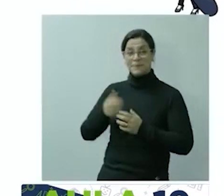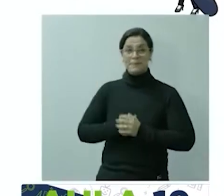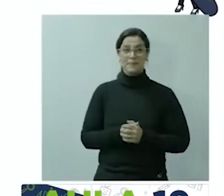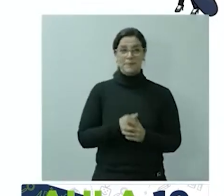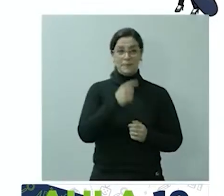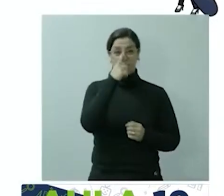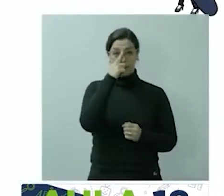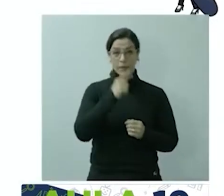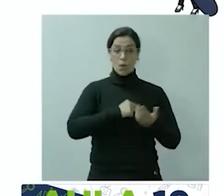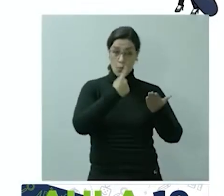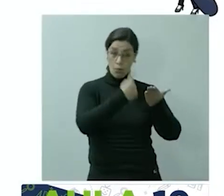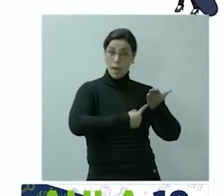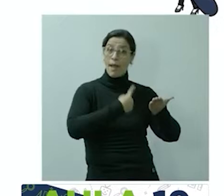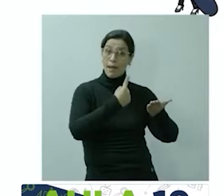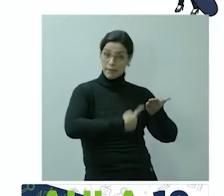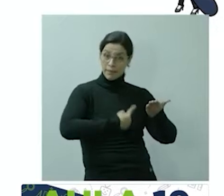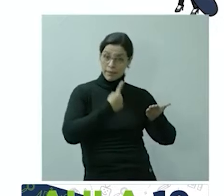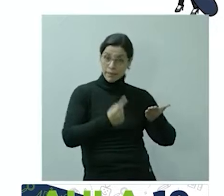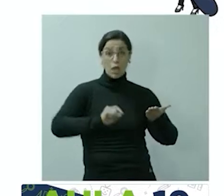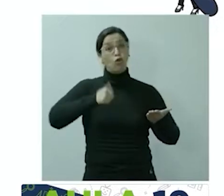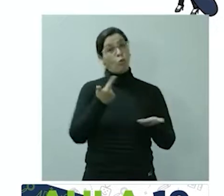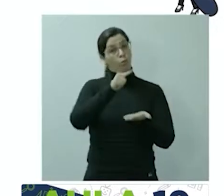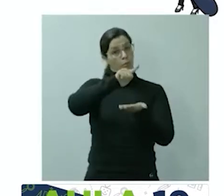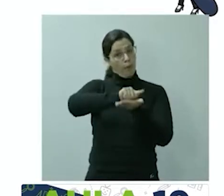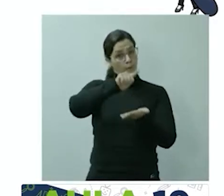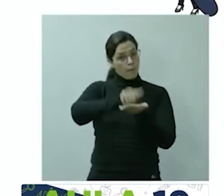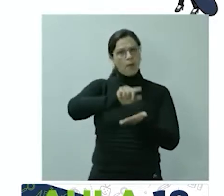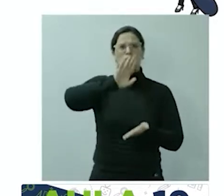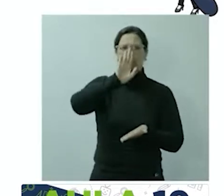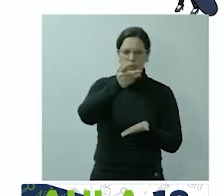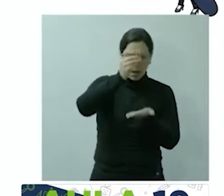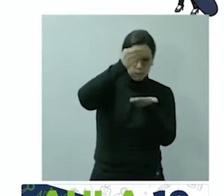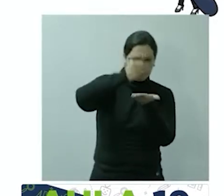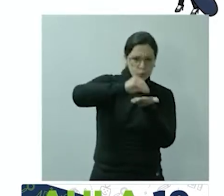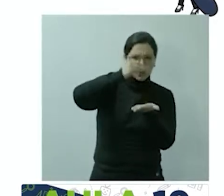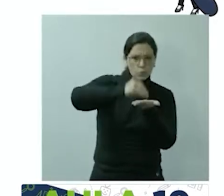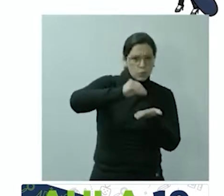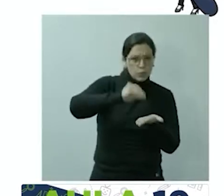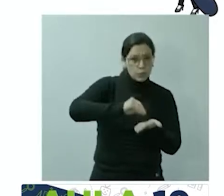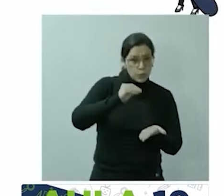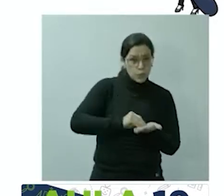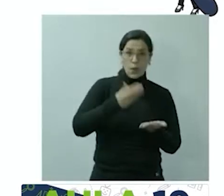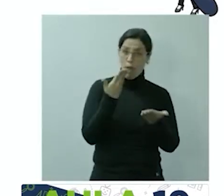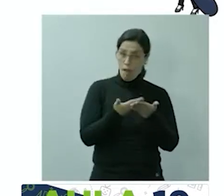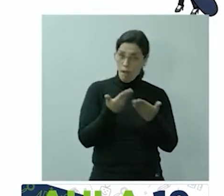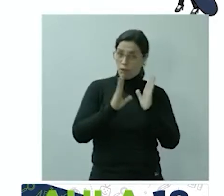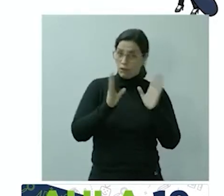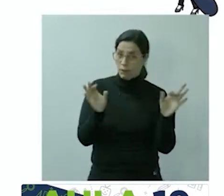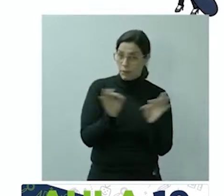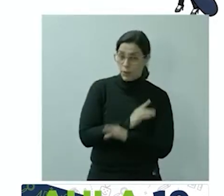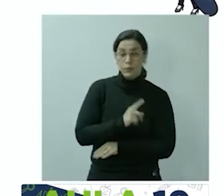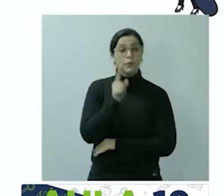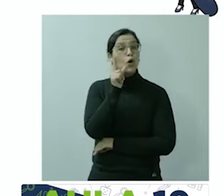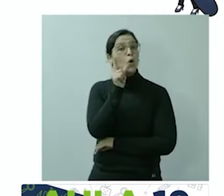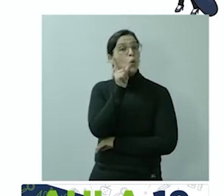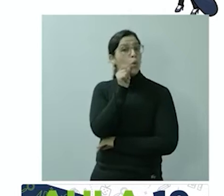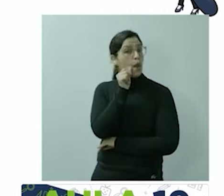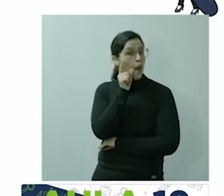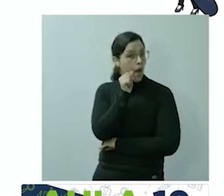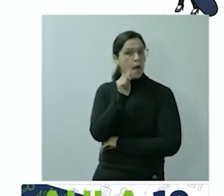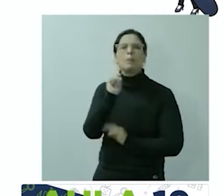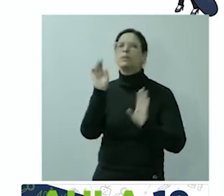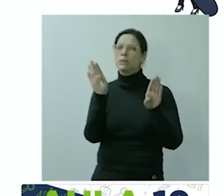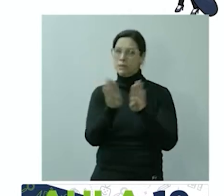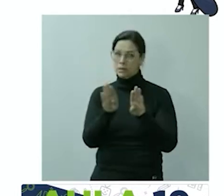tela. O caderno ou a folha que vocês já registram as aulas. O lápis